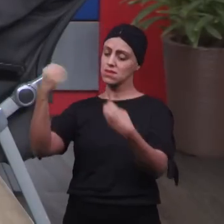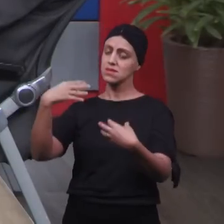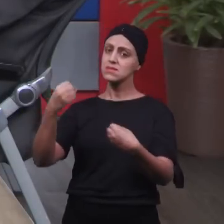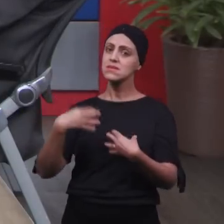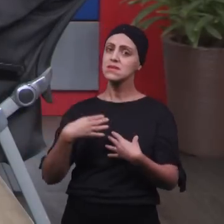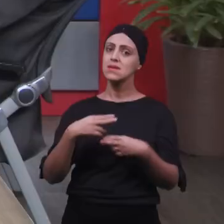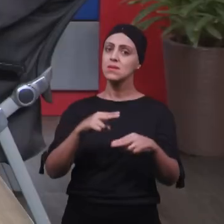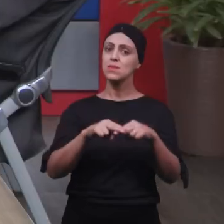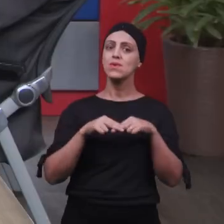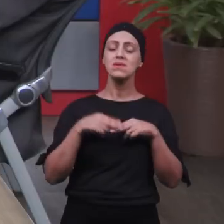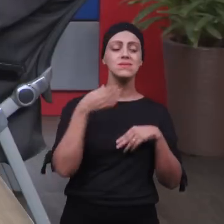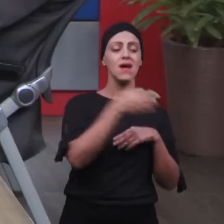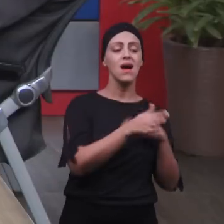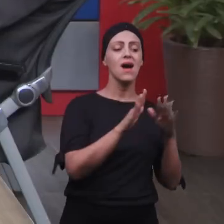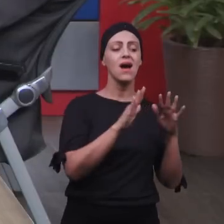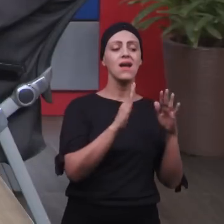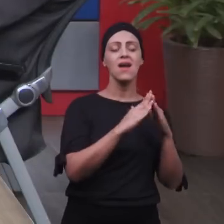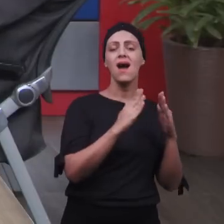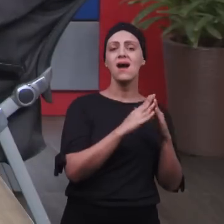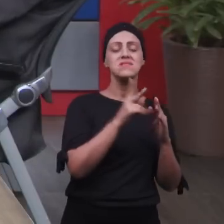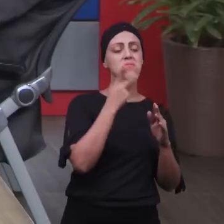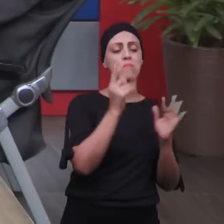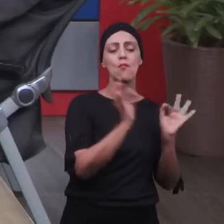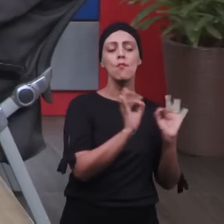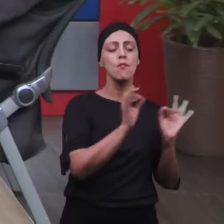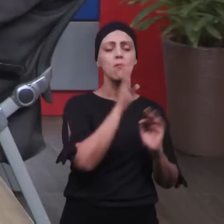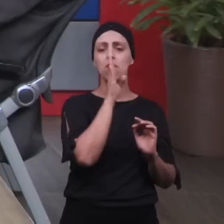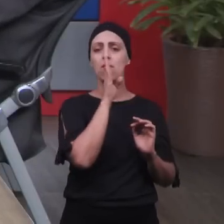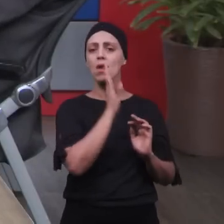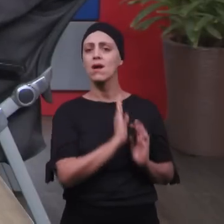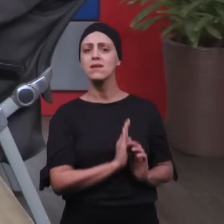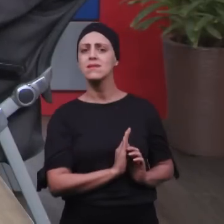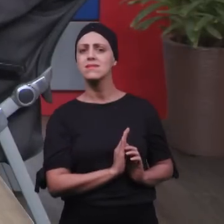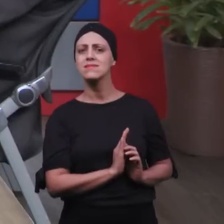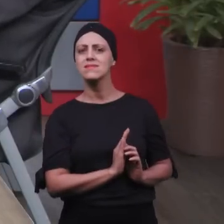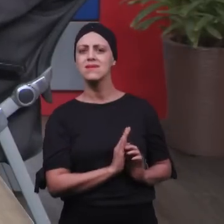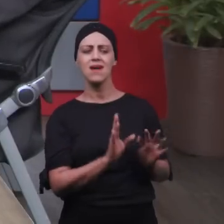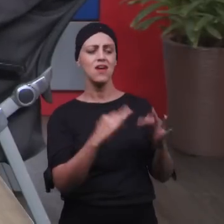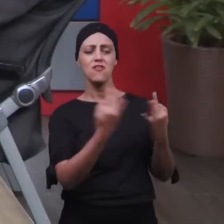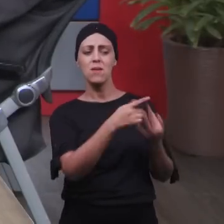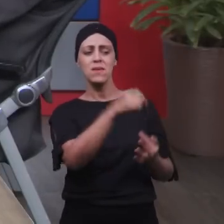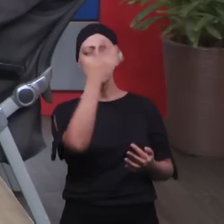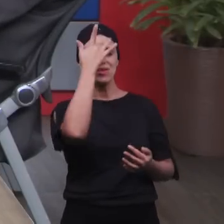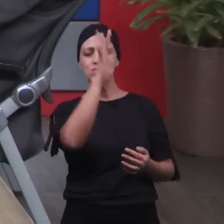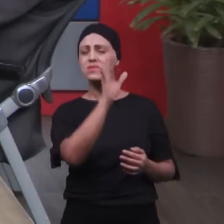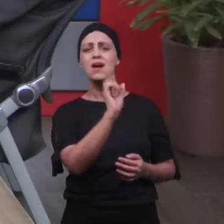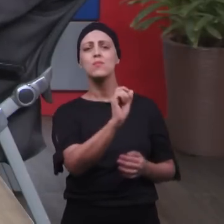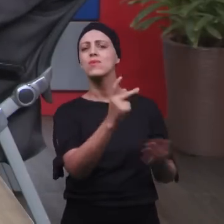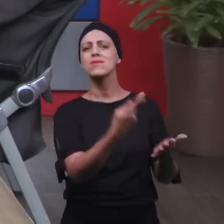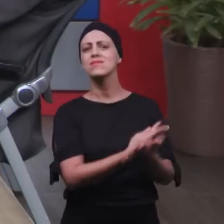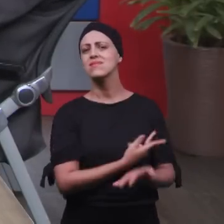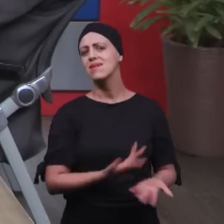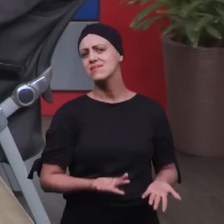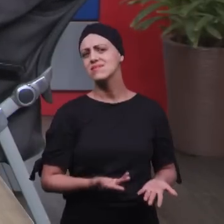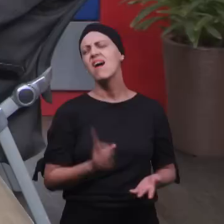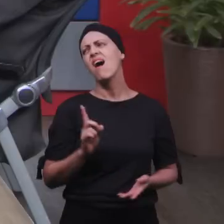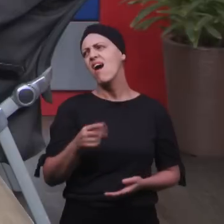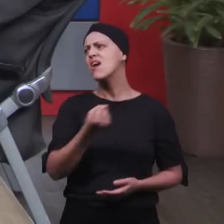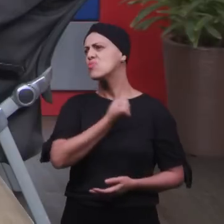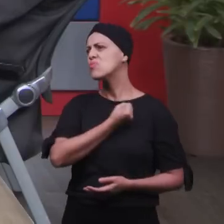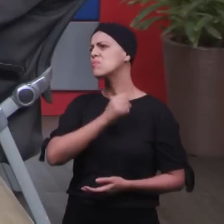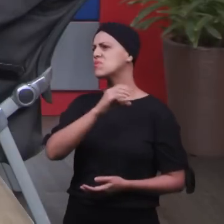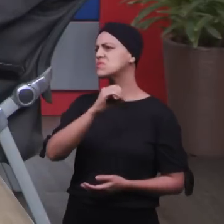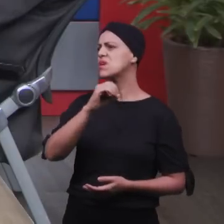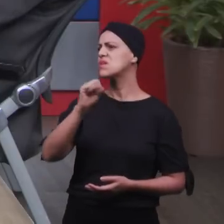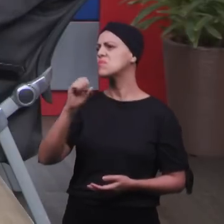não divulga isso. Então a nossa família também não sabe, não tem muito, é o 0800, mas como é que é, né?